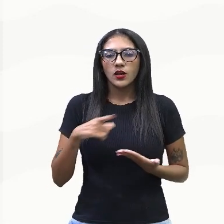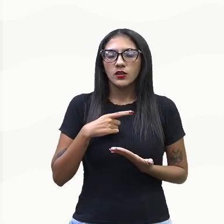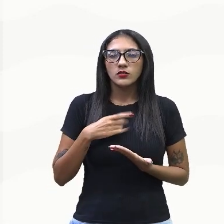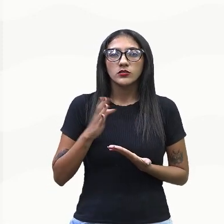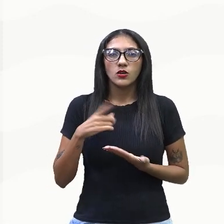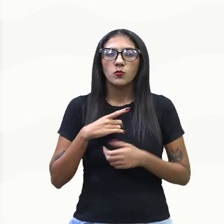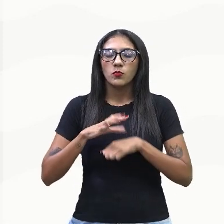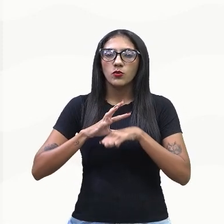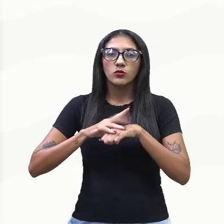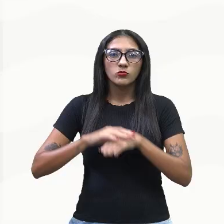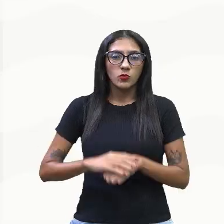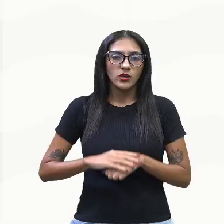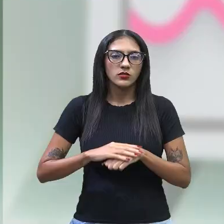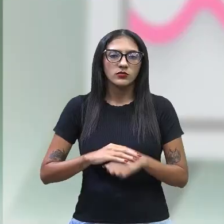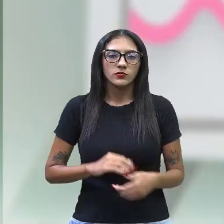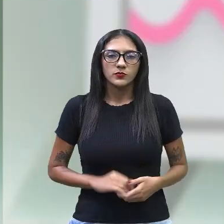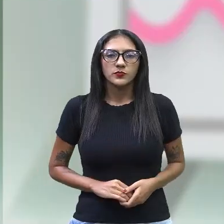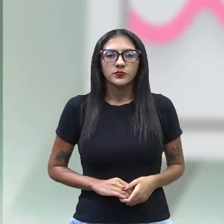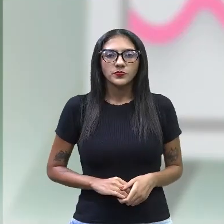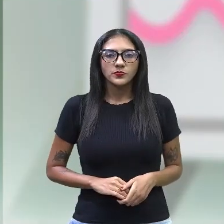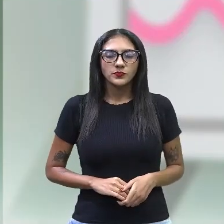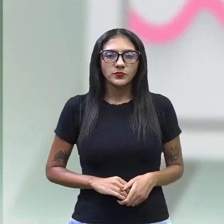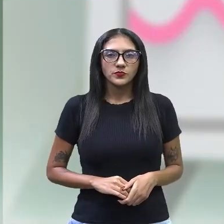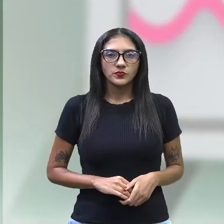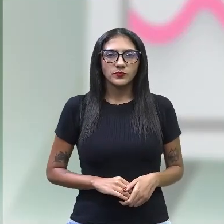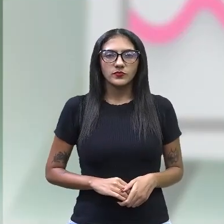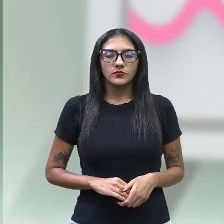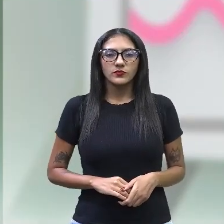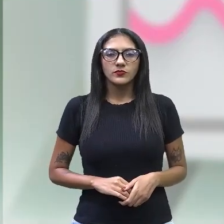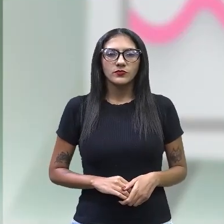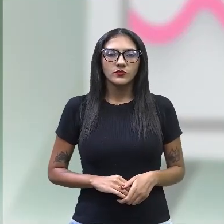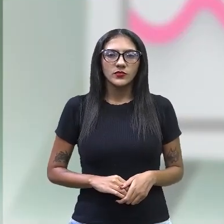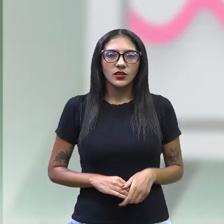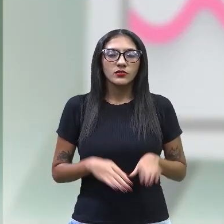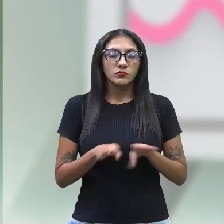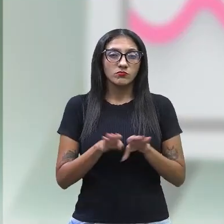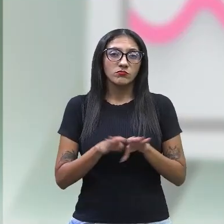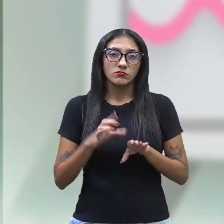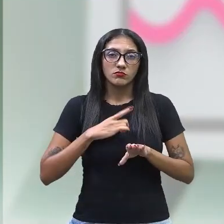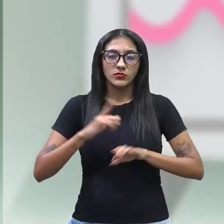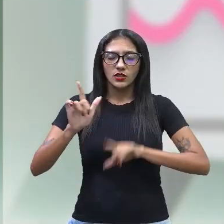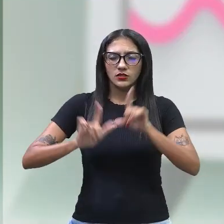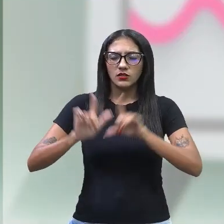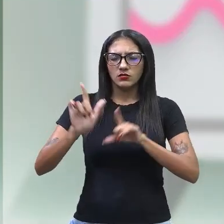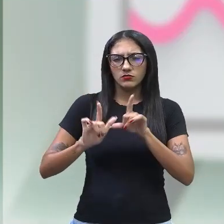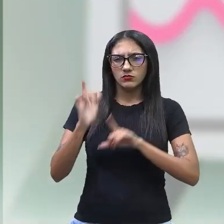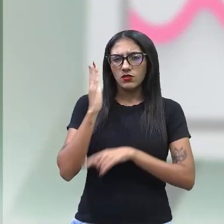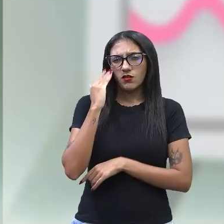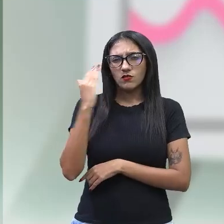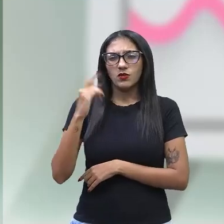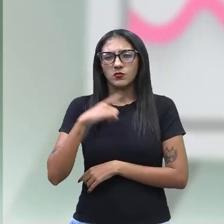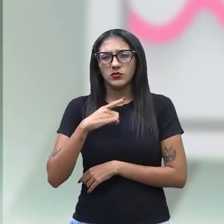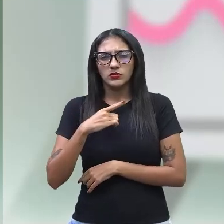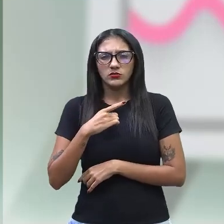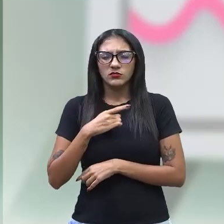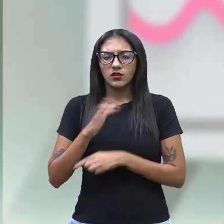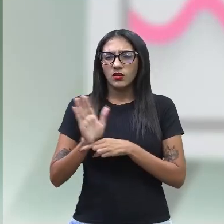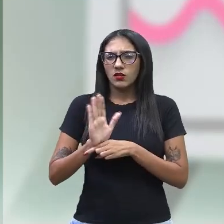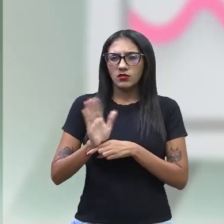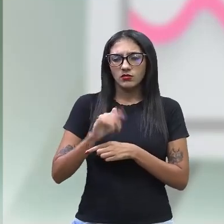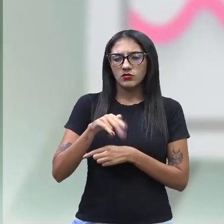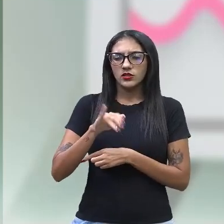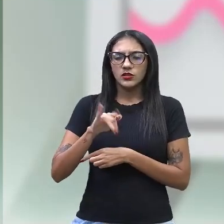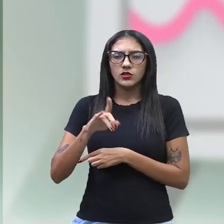mórbida super, né, pessoal? Tem até um programa na TV, Quilos Mortais, que